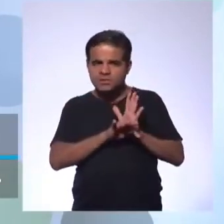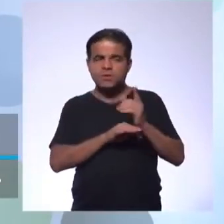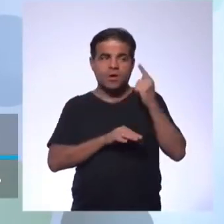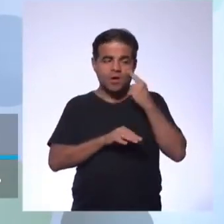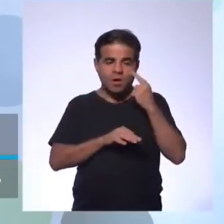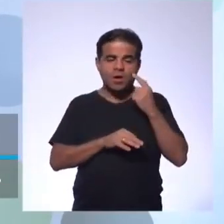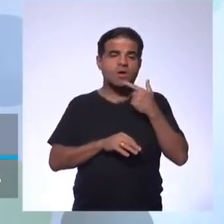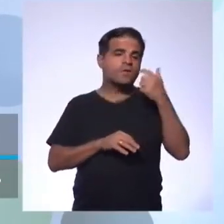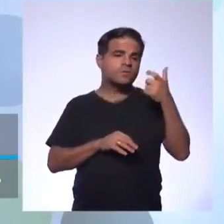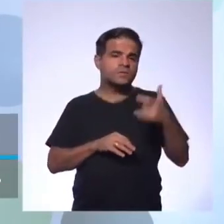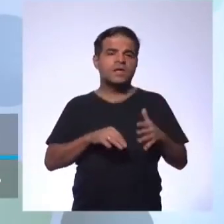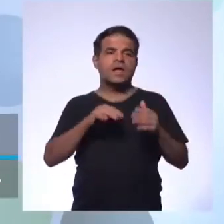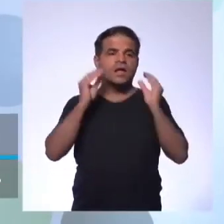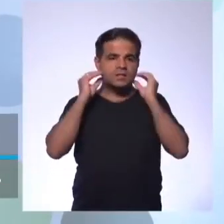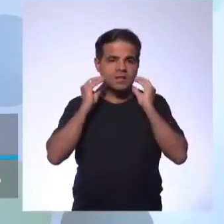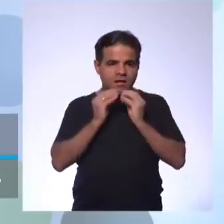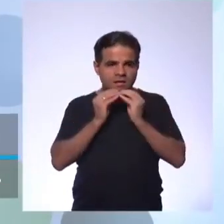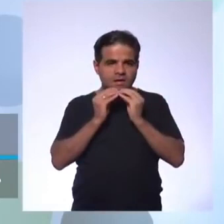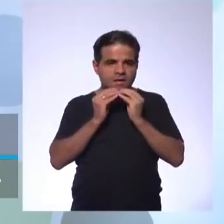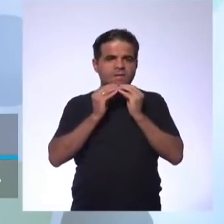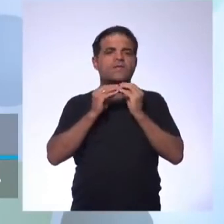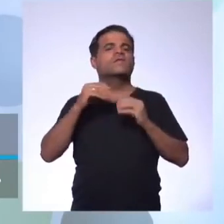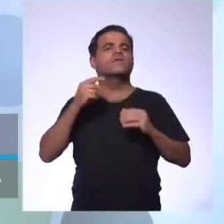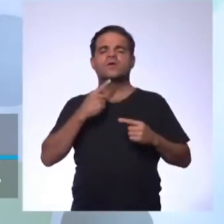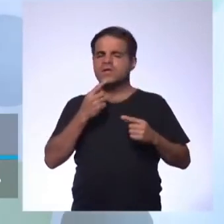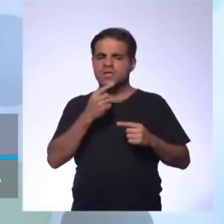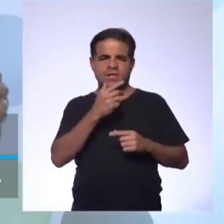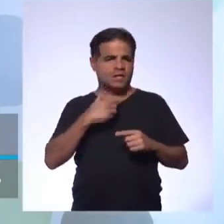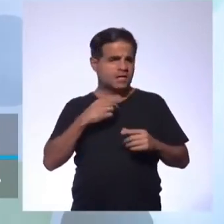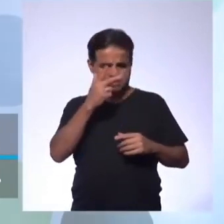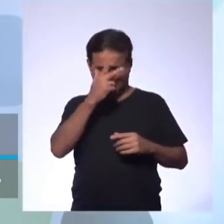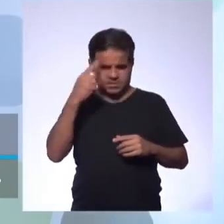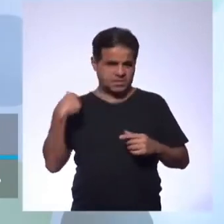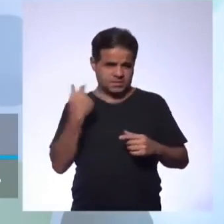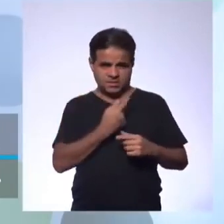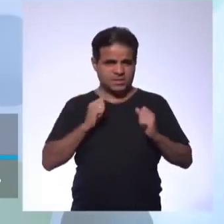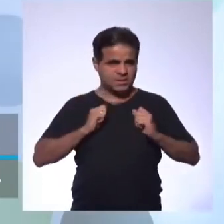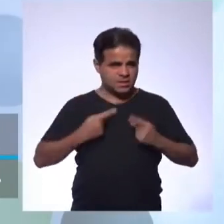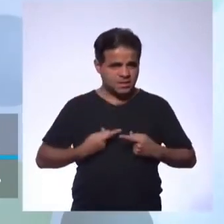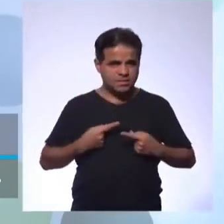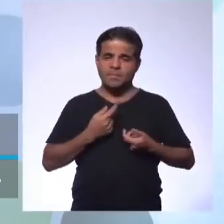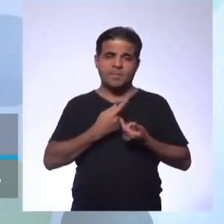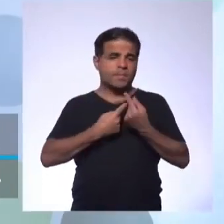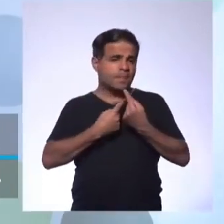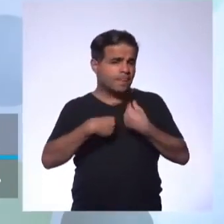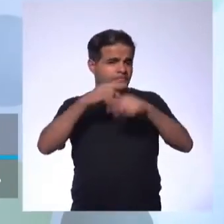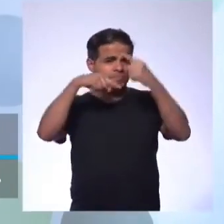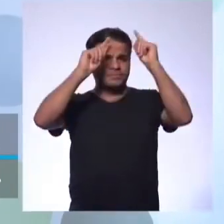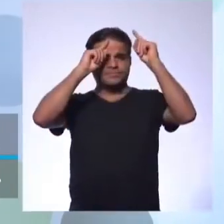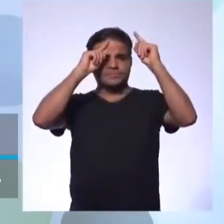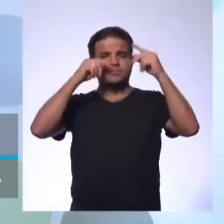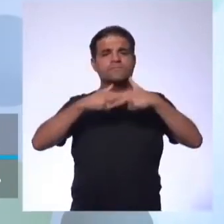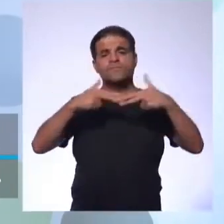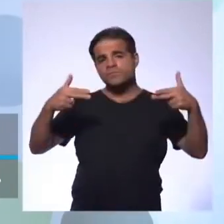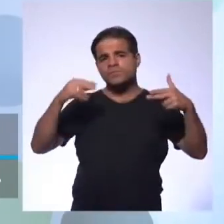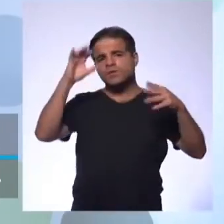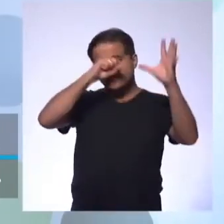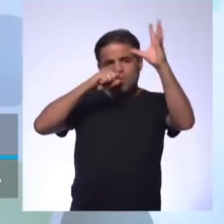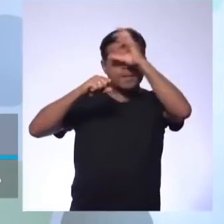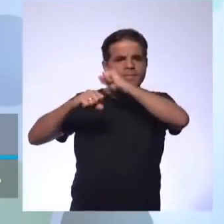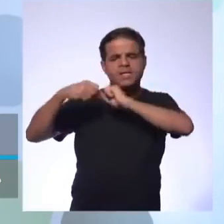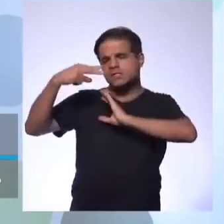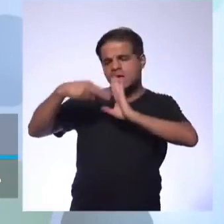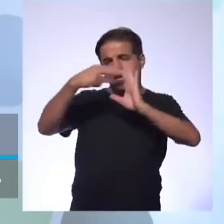só, eu falei sobre Darwin agora há pouco, que os seres não evoluem, eles se adaptam, né? Falei tudo aquilo. Uma coisa que eu aprendi